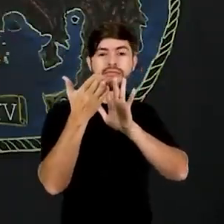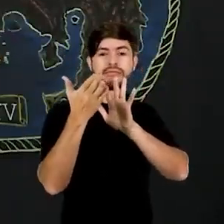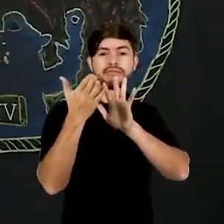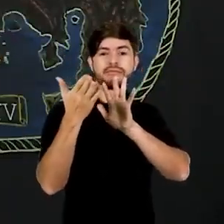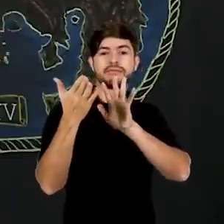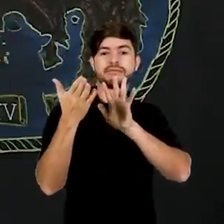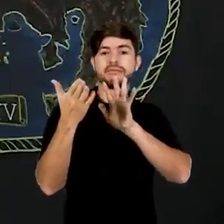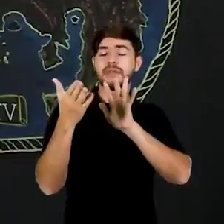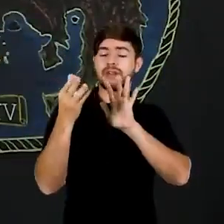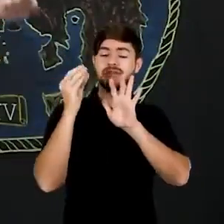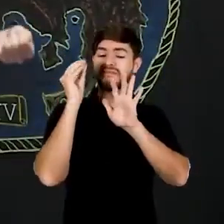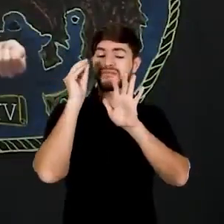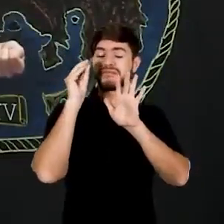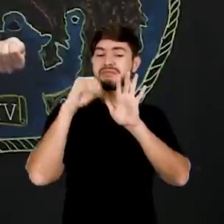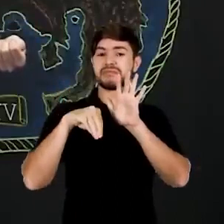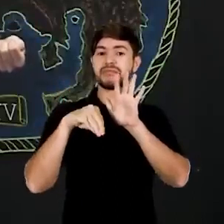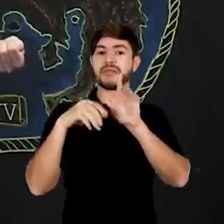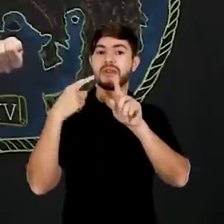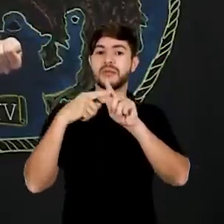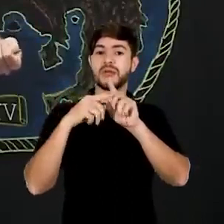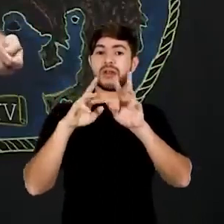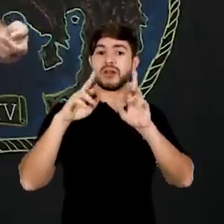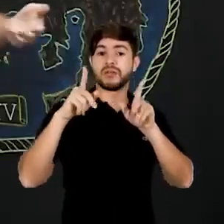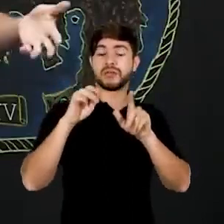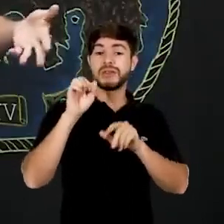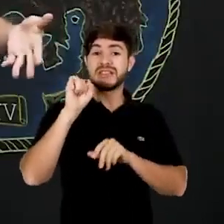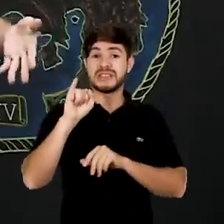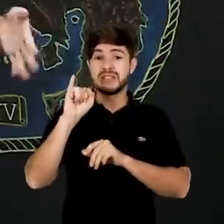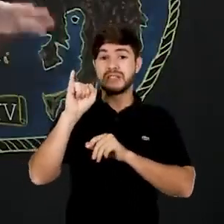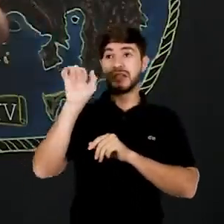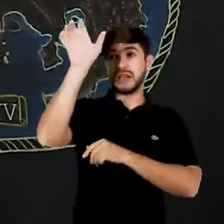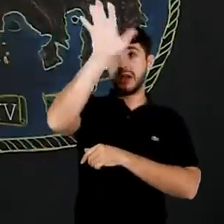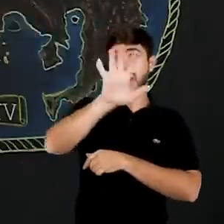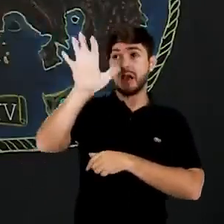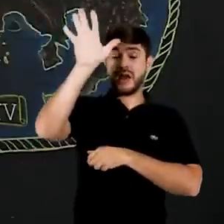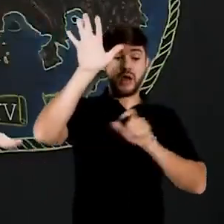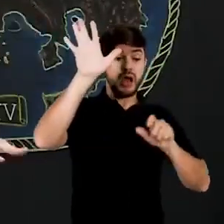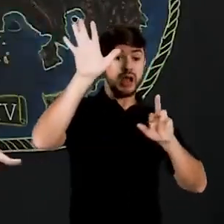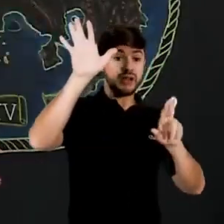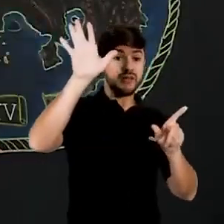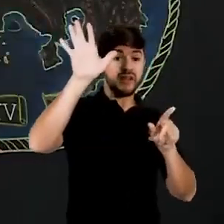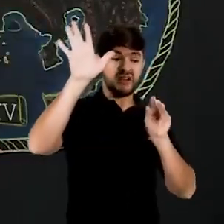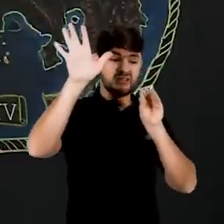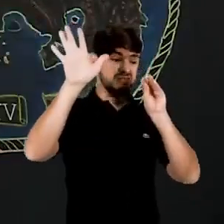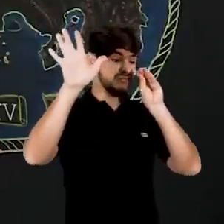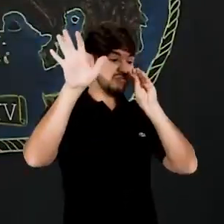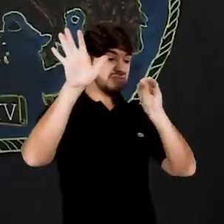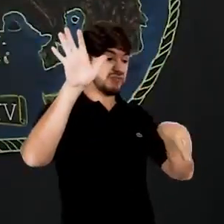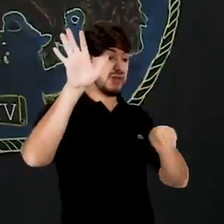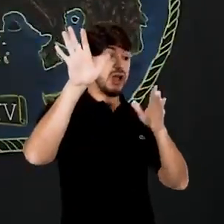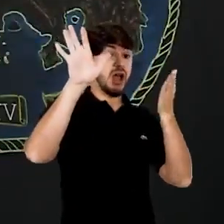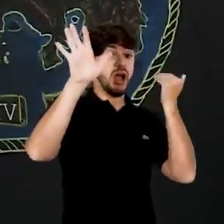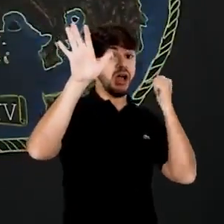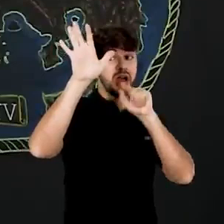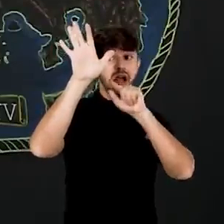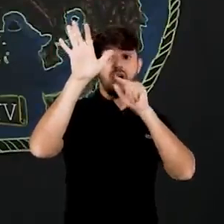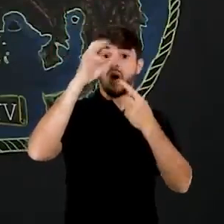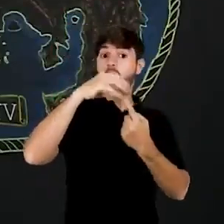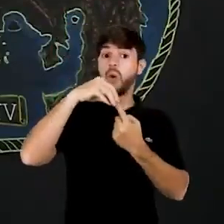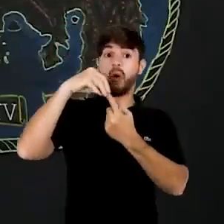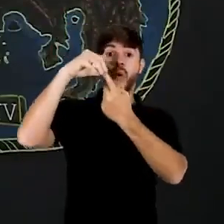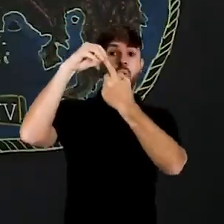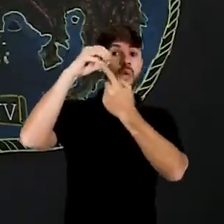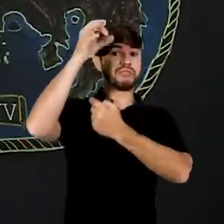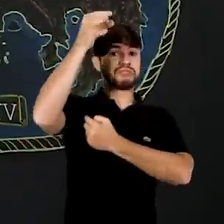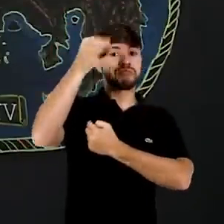positivo, tudo que é diferente do padrão europeu é entendido como negativo, como atrasado. Essa